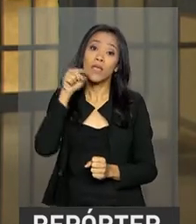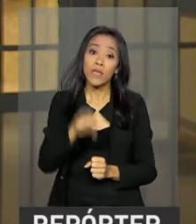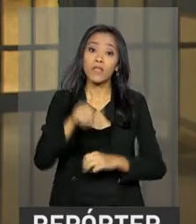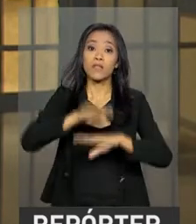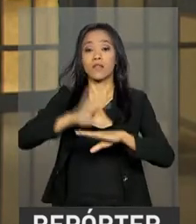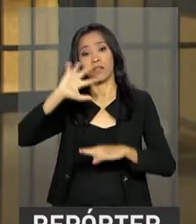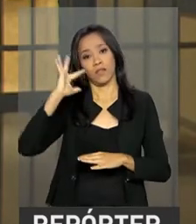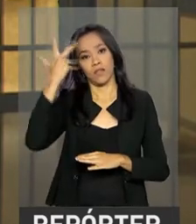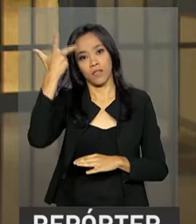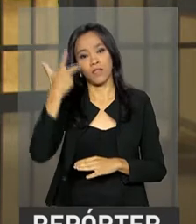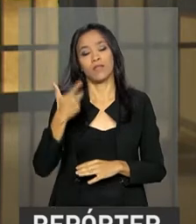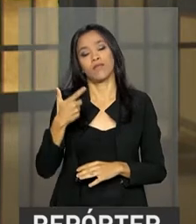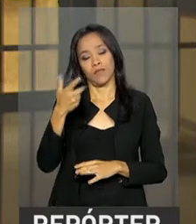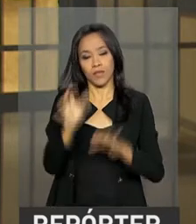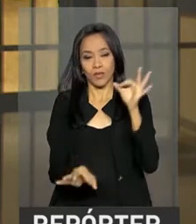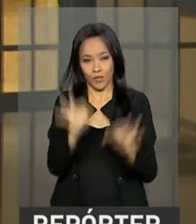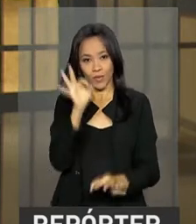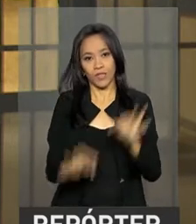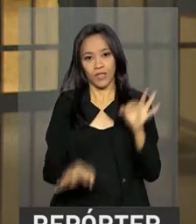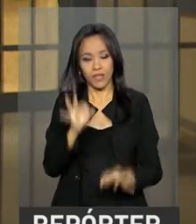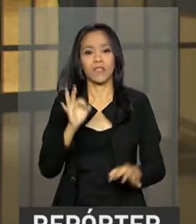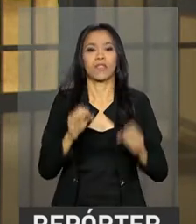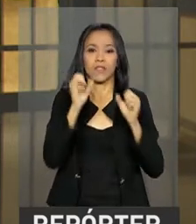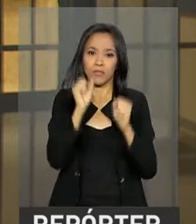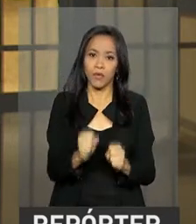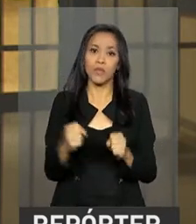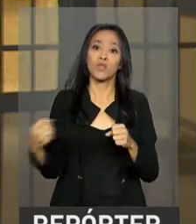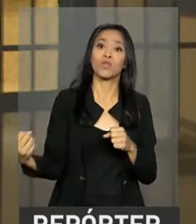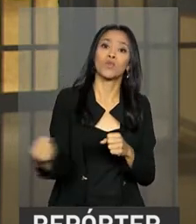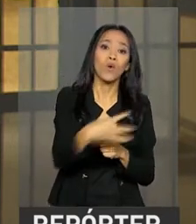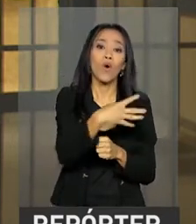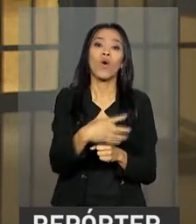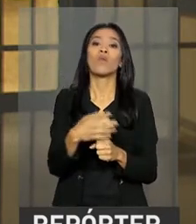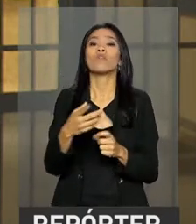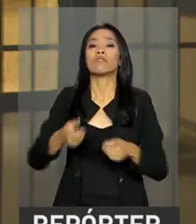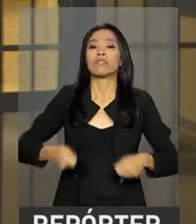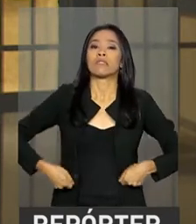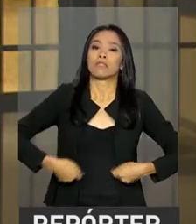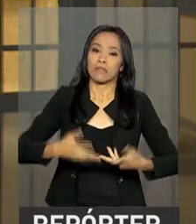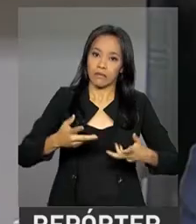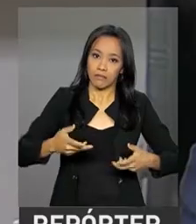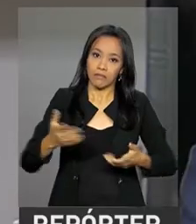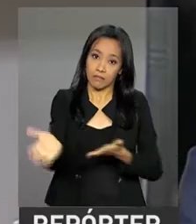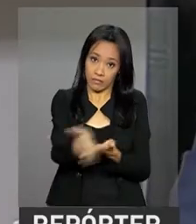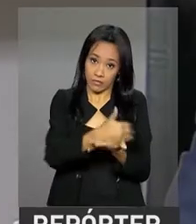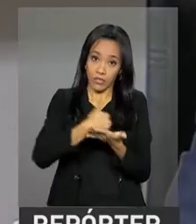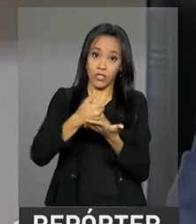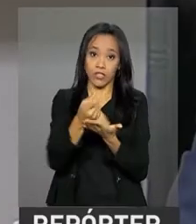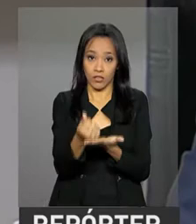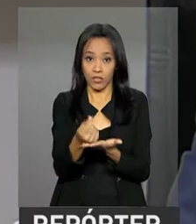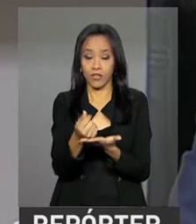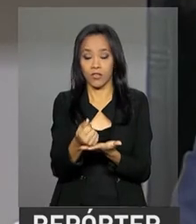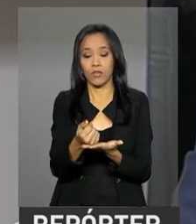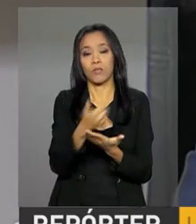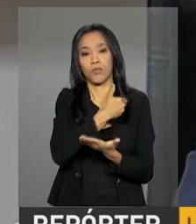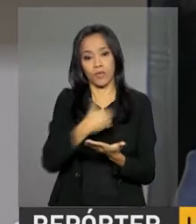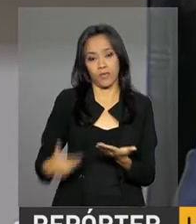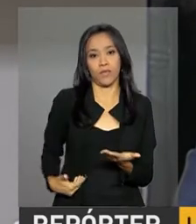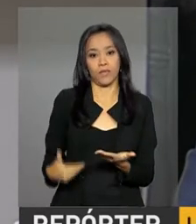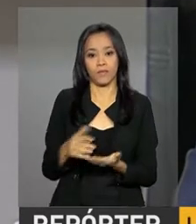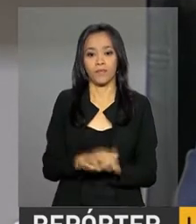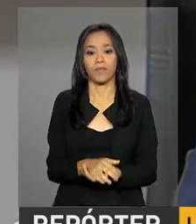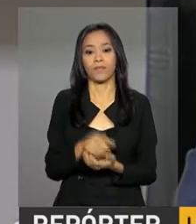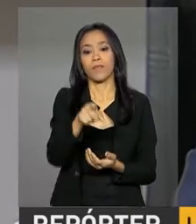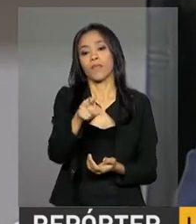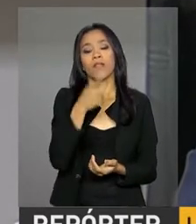de julgamentos que correm na justiça e que podem gerar novas receitas para os cofres públicos. É um valor excessivo para